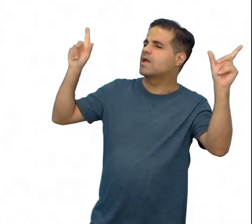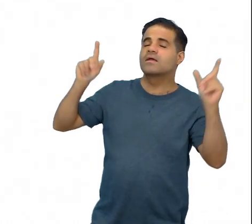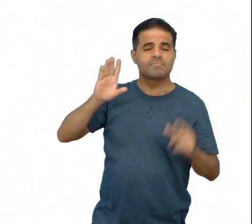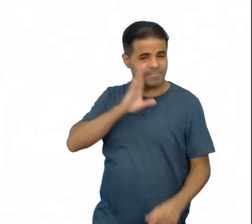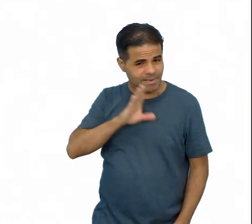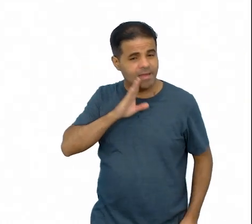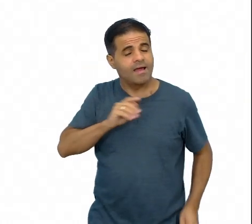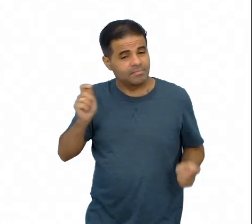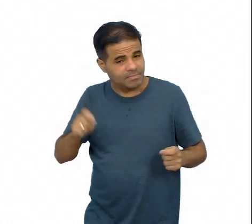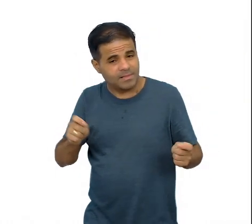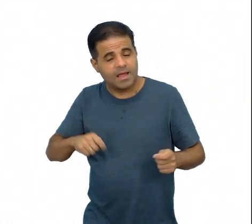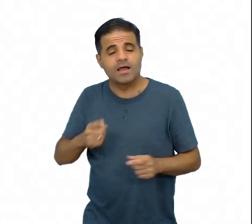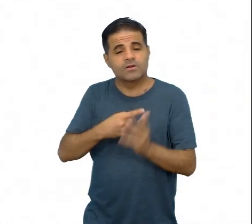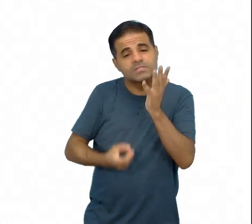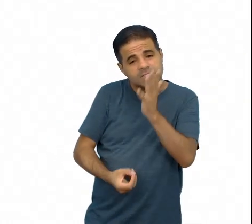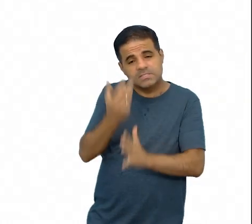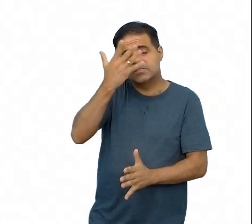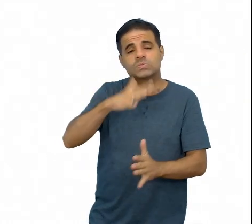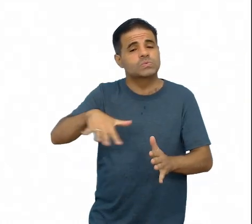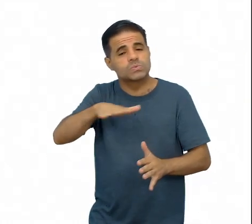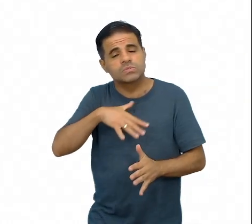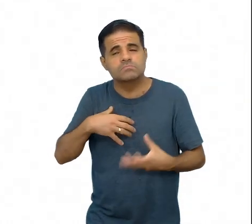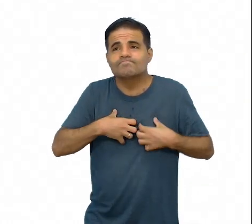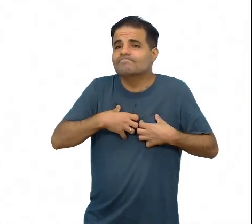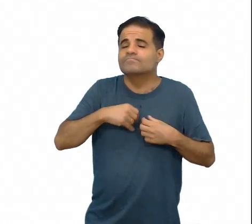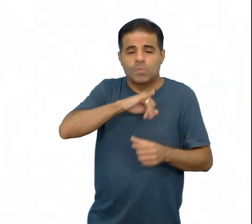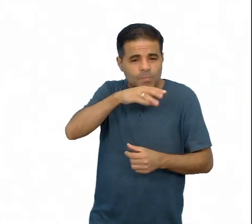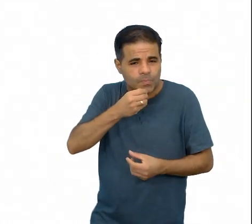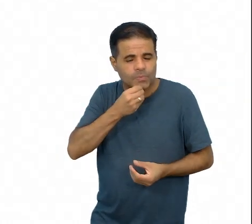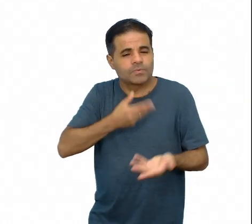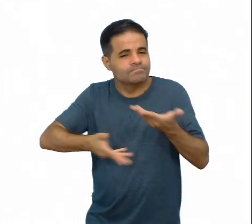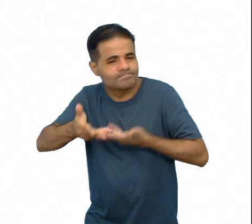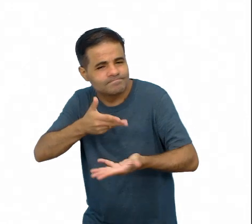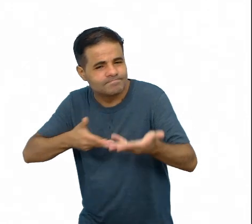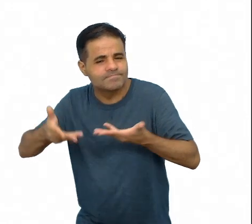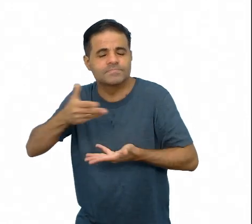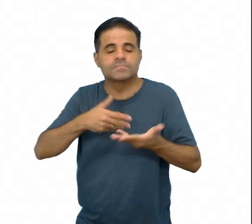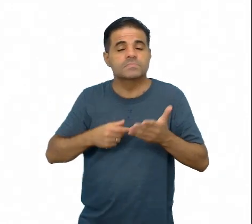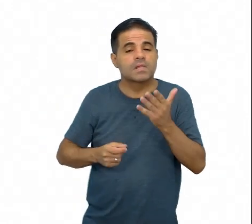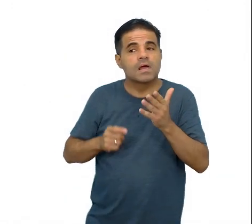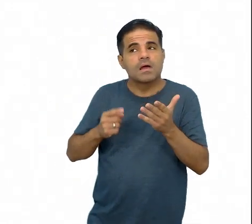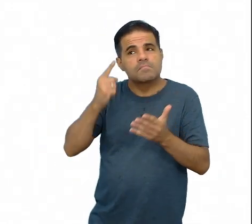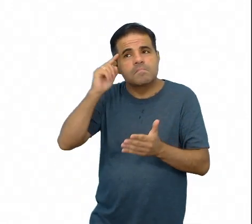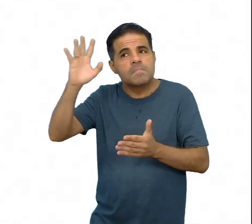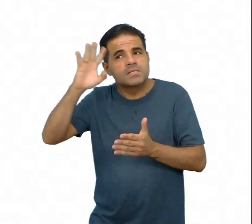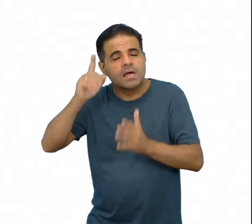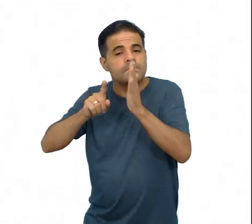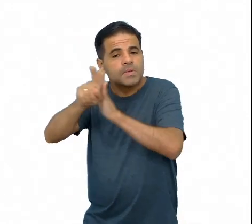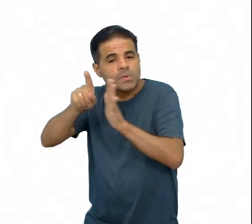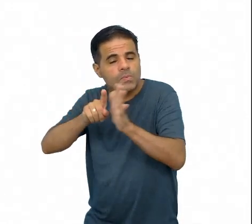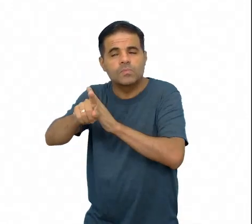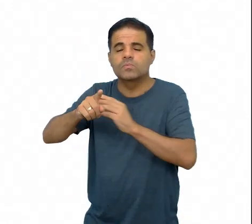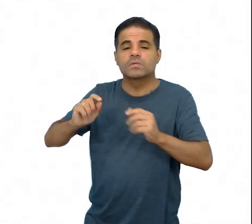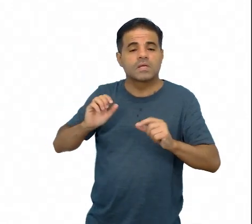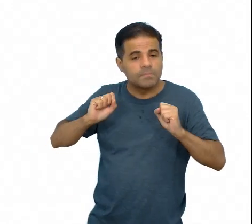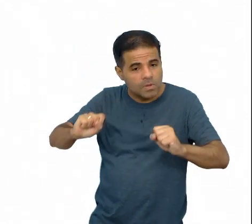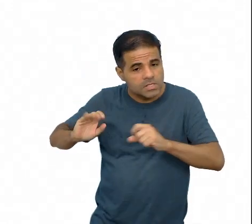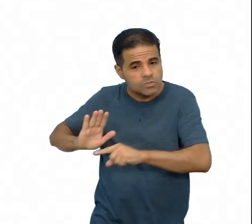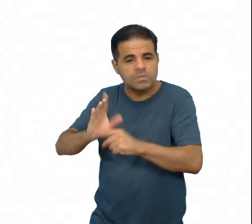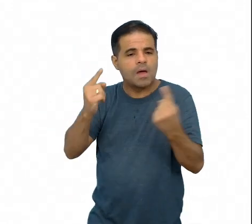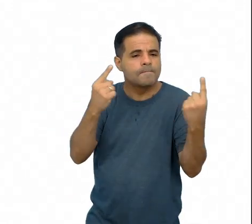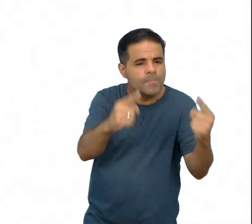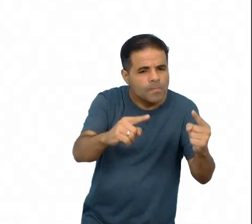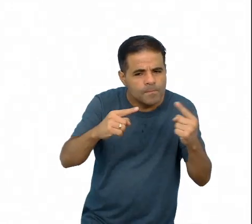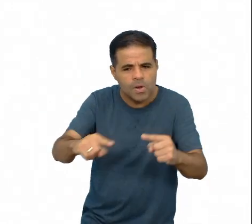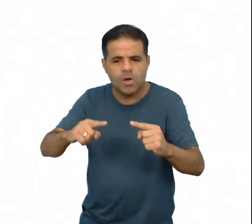ocorrer, a gente cria ali um momento oportuno. Elaborar perguntas que fomentem as discussões de forma que os grupos